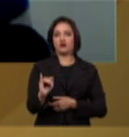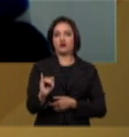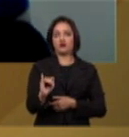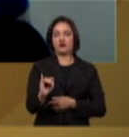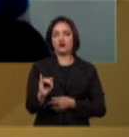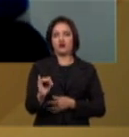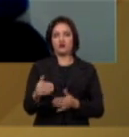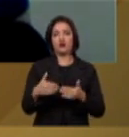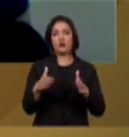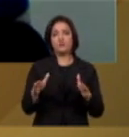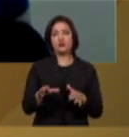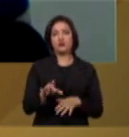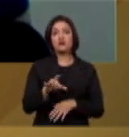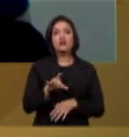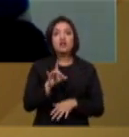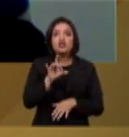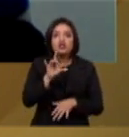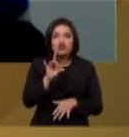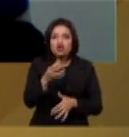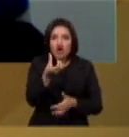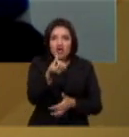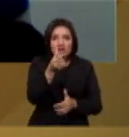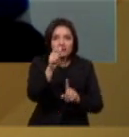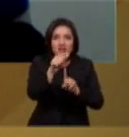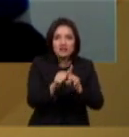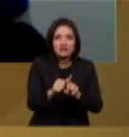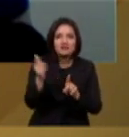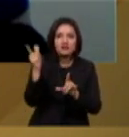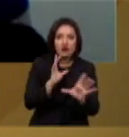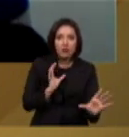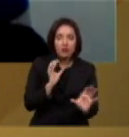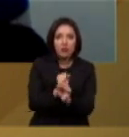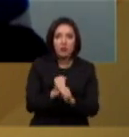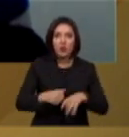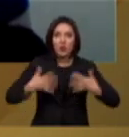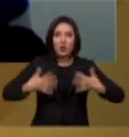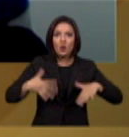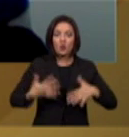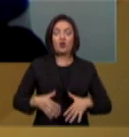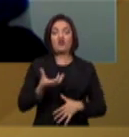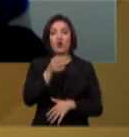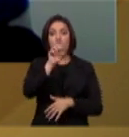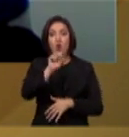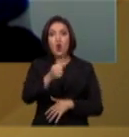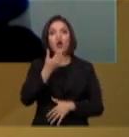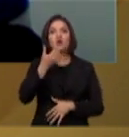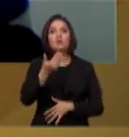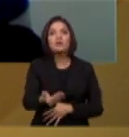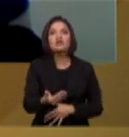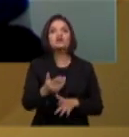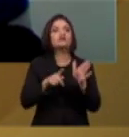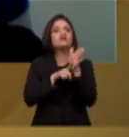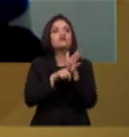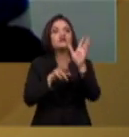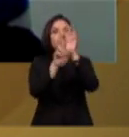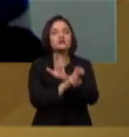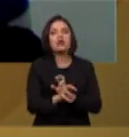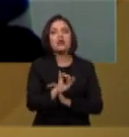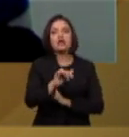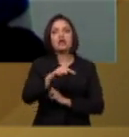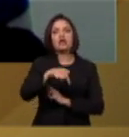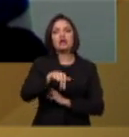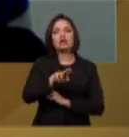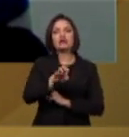inconstitucionalidade em apenas 6 meses. Apresentamos 8 pedidos de instauração de inquérito e, no mesmo